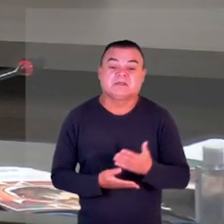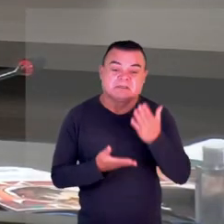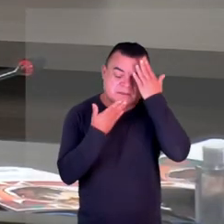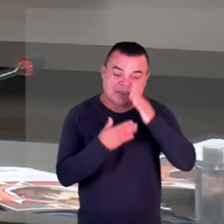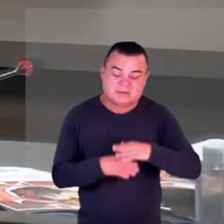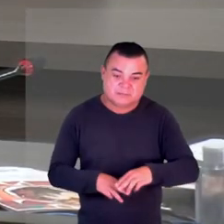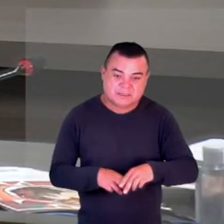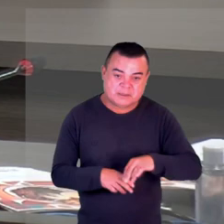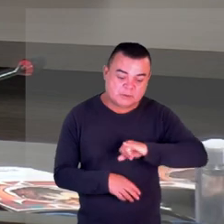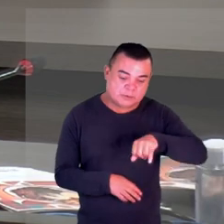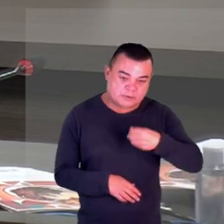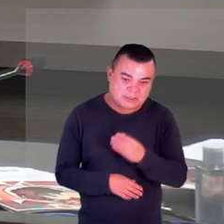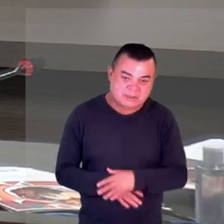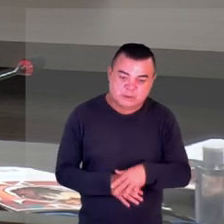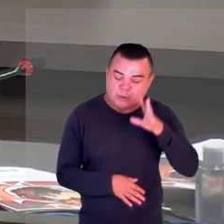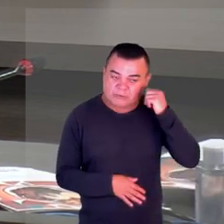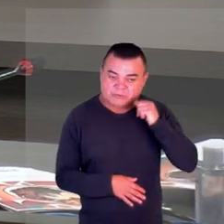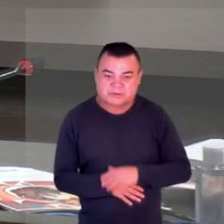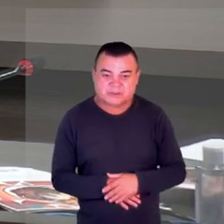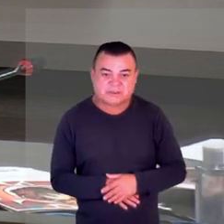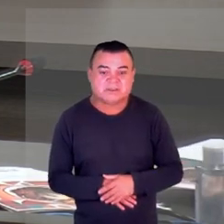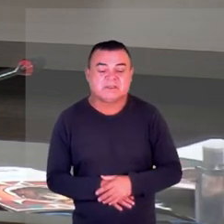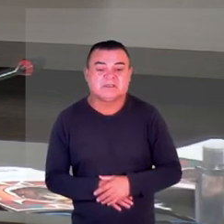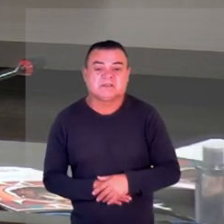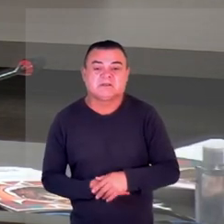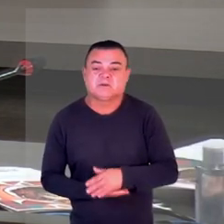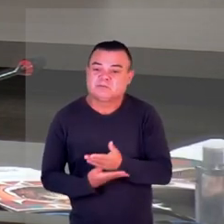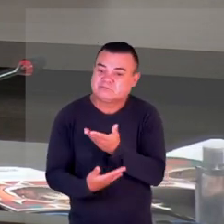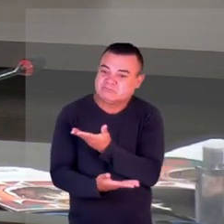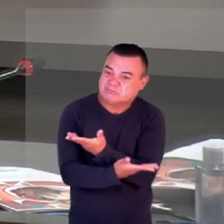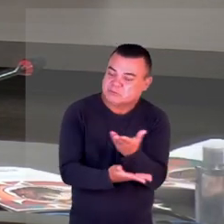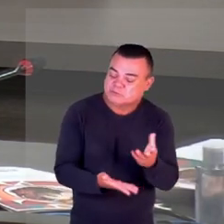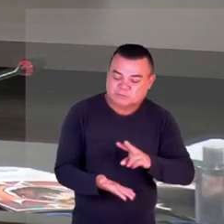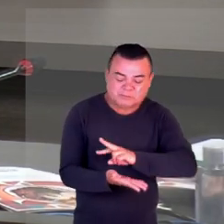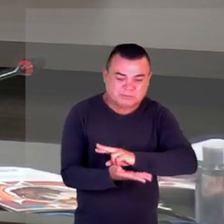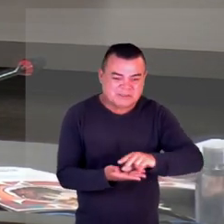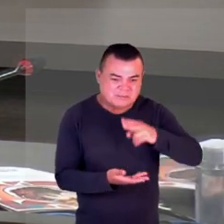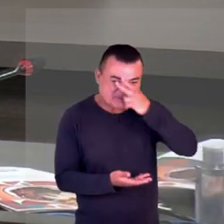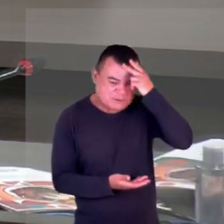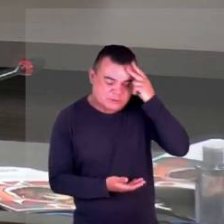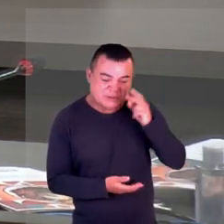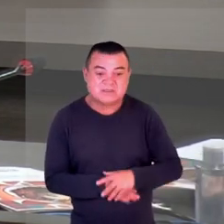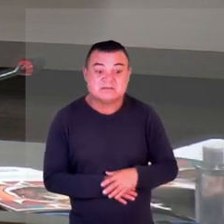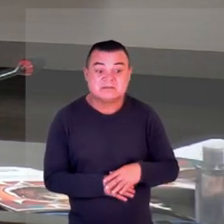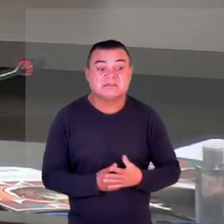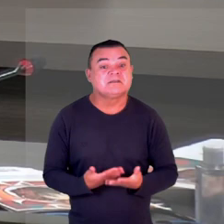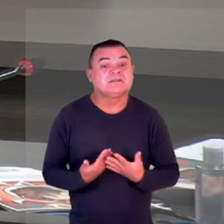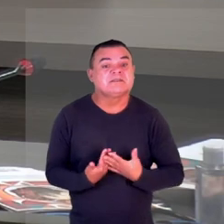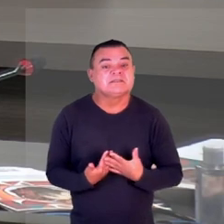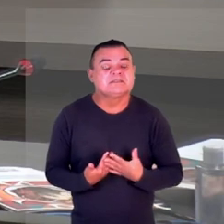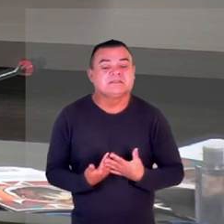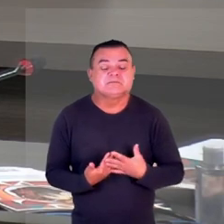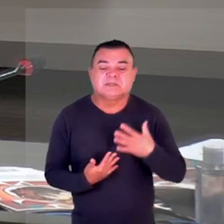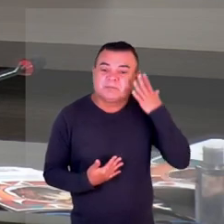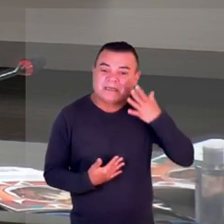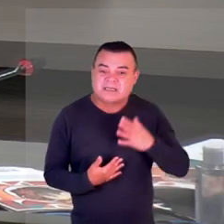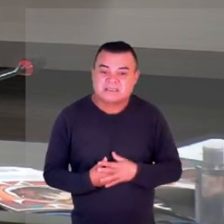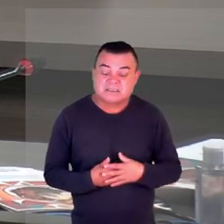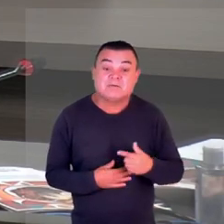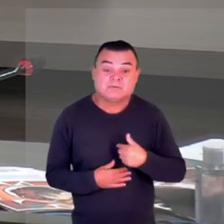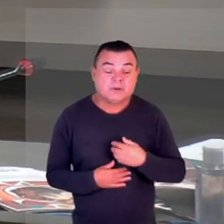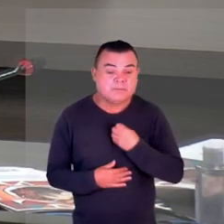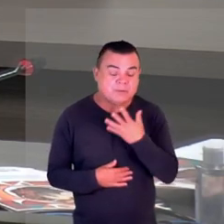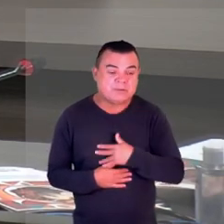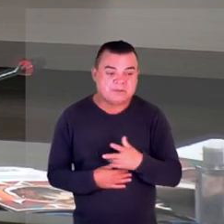ouvir tantas pessoas qualificadas trazendo experiências e foi muito enriquecedor para mim no Mato